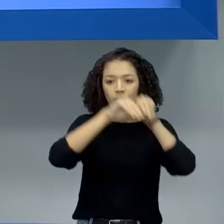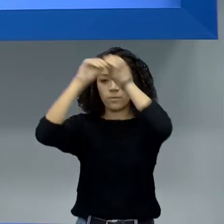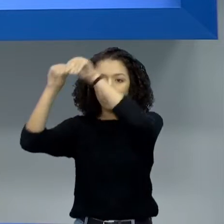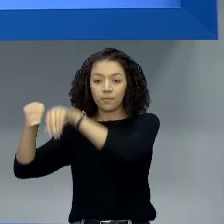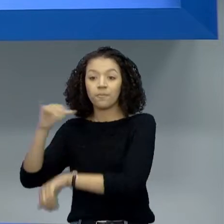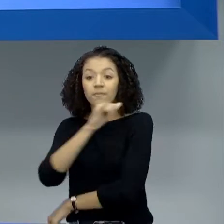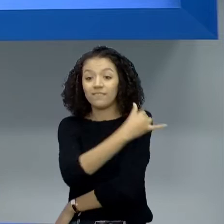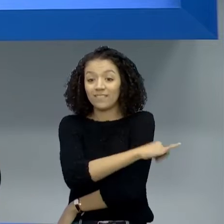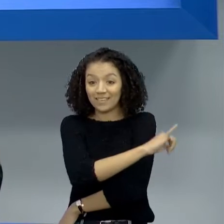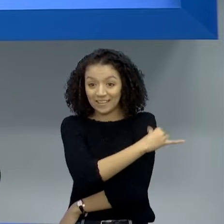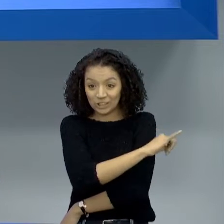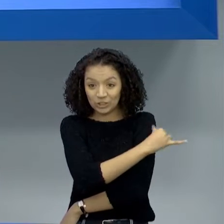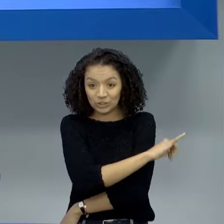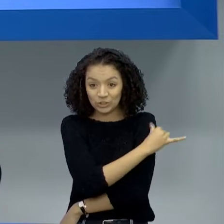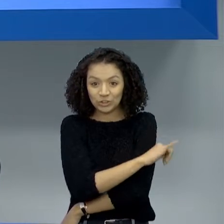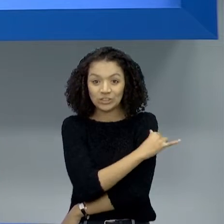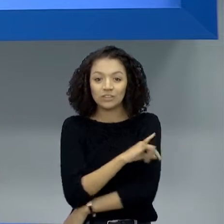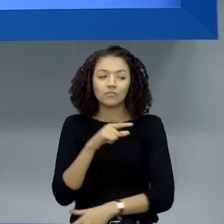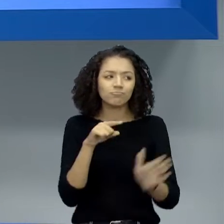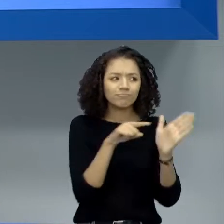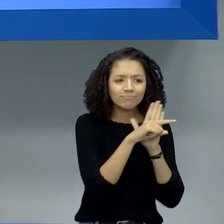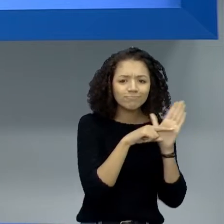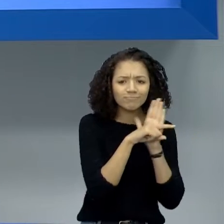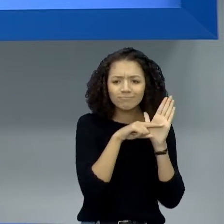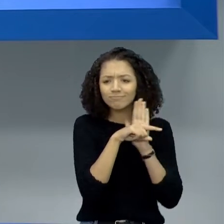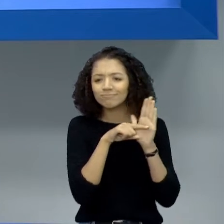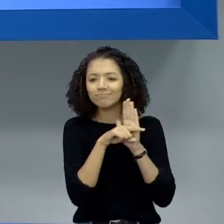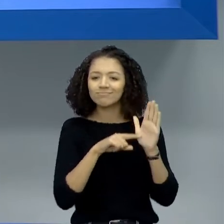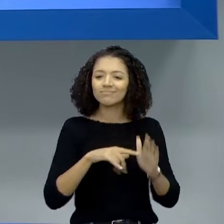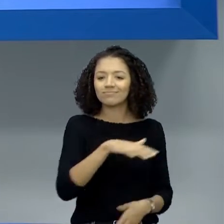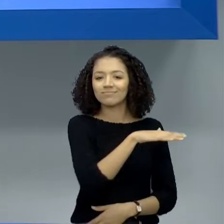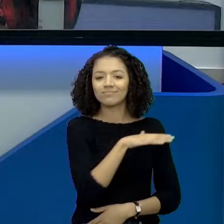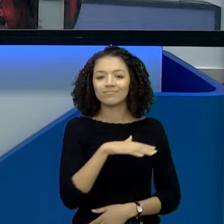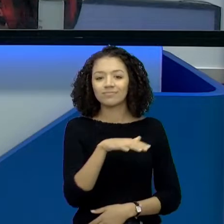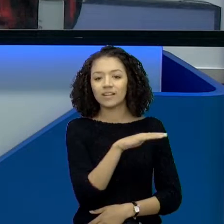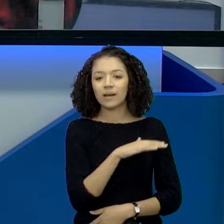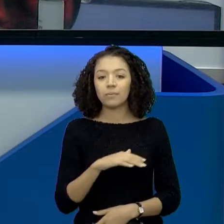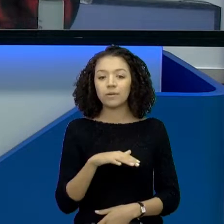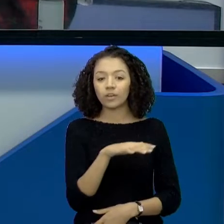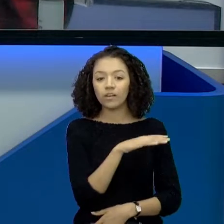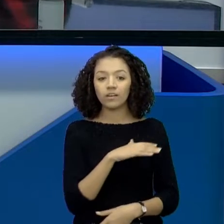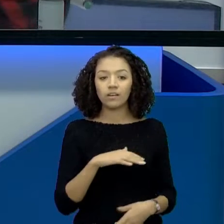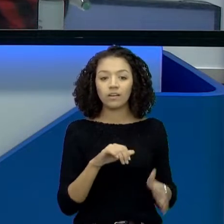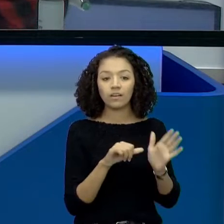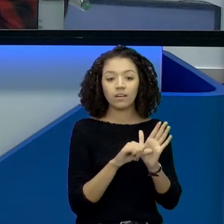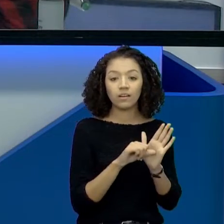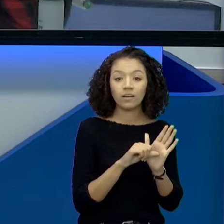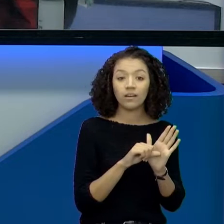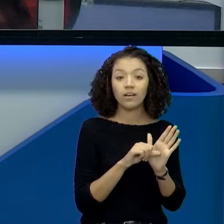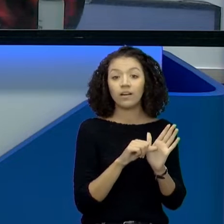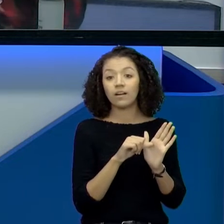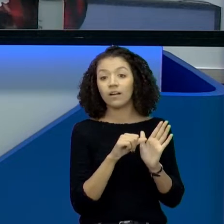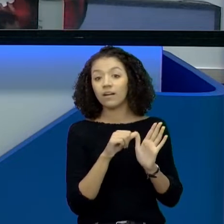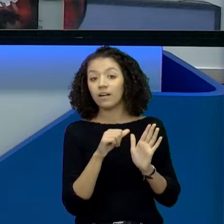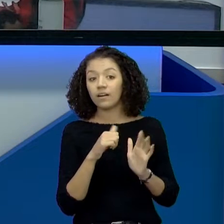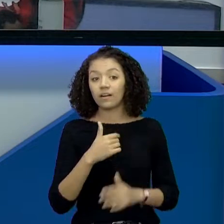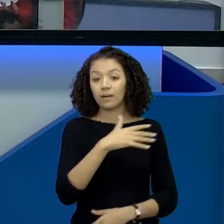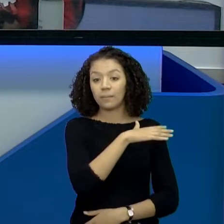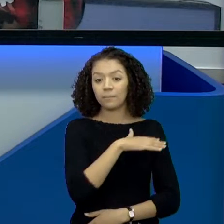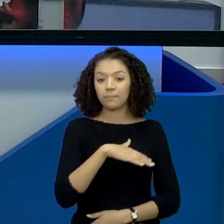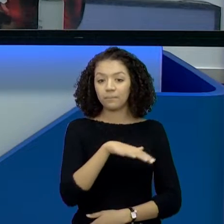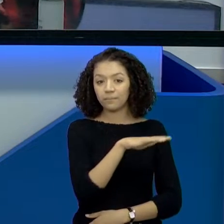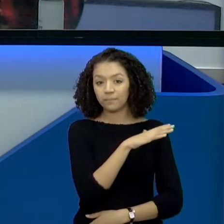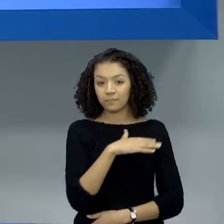Rio de Janeiro, né, nas minhas pesquisas, e fui falar sobre a origem da primeira favela do Brasil. Ah, que interessante. Que é o Morro da Providência. Providência.